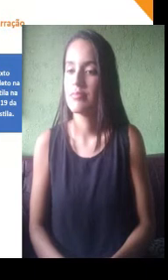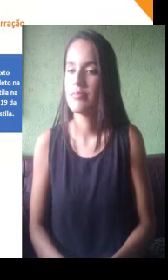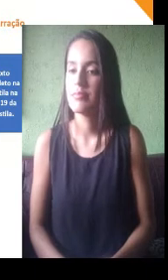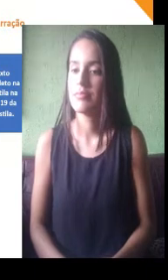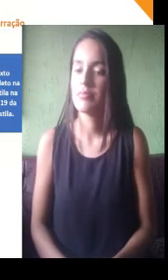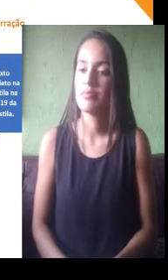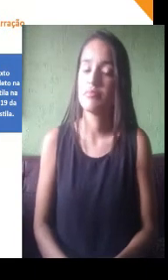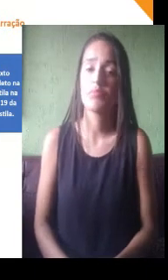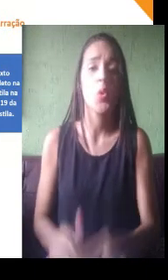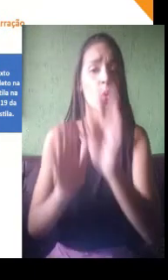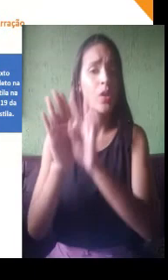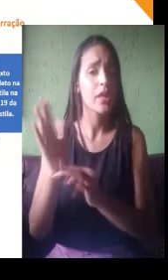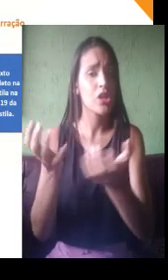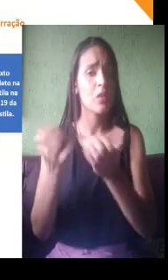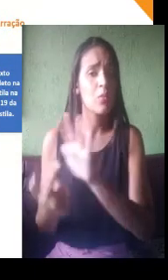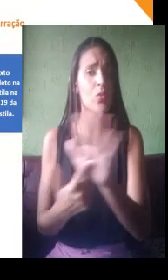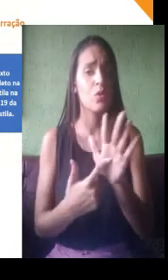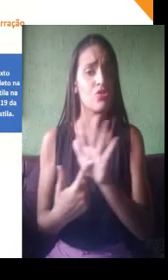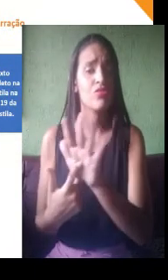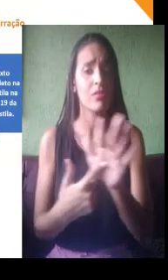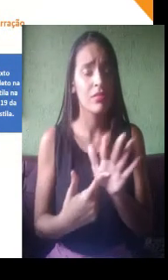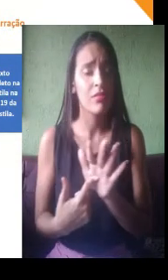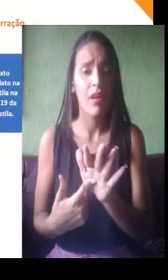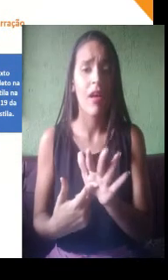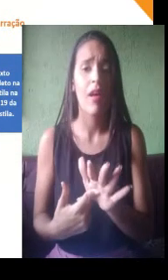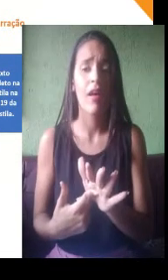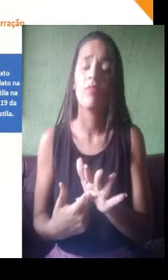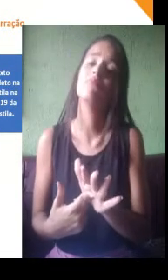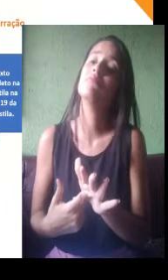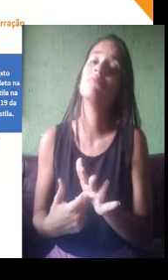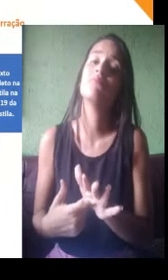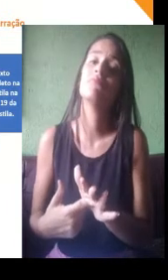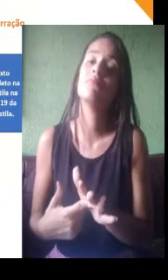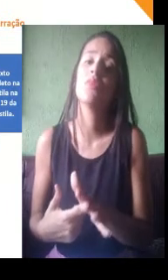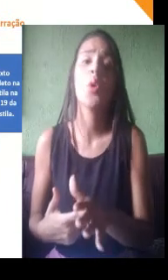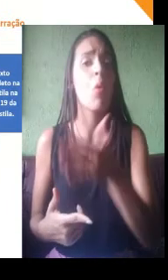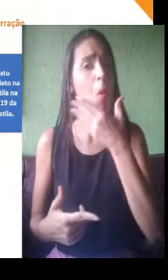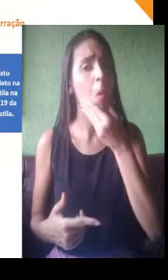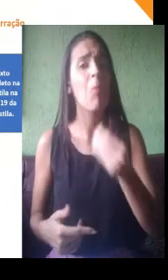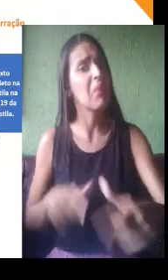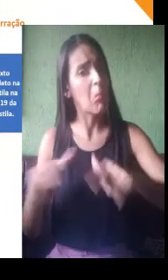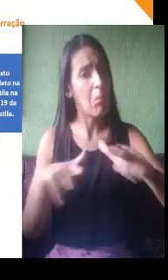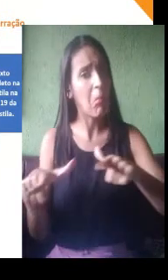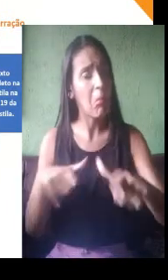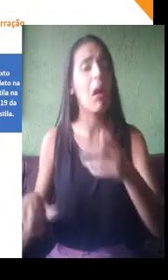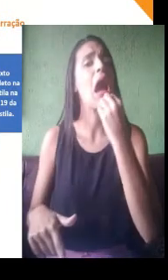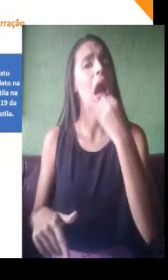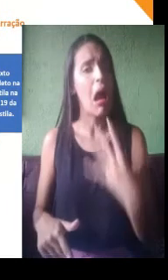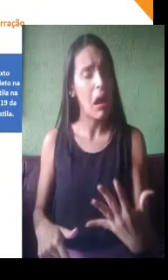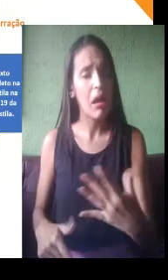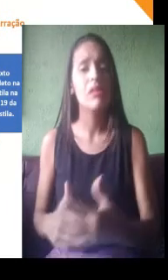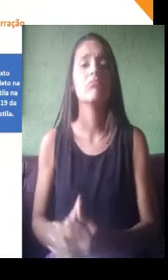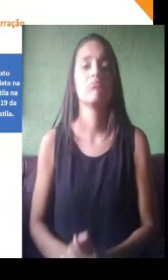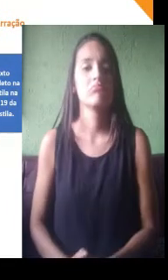consultar o texto, ele está lá na pochila, na página 19. Ele quer dizer, basicamente, o quê? Qual a intenção dele ao escrever esse texto?